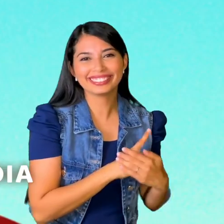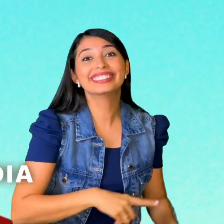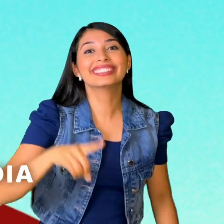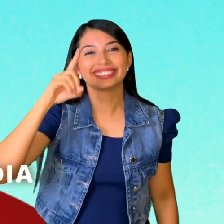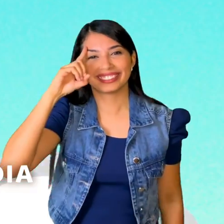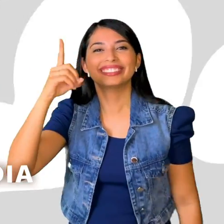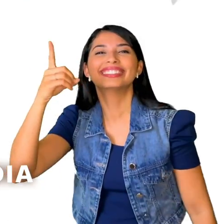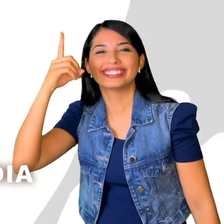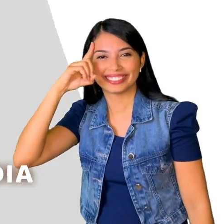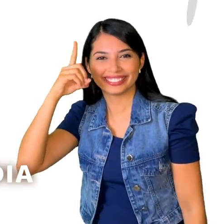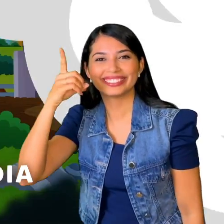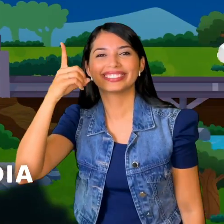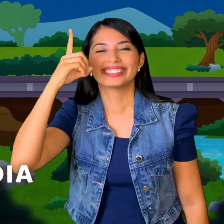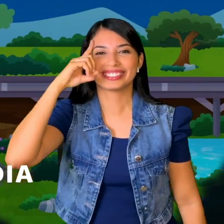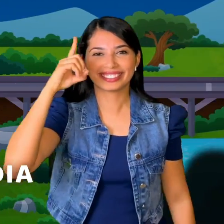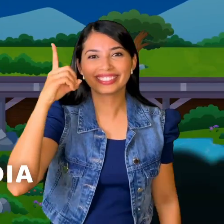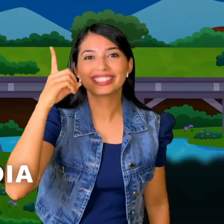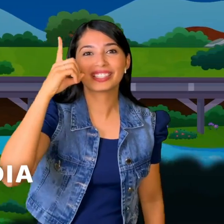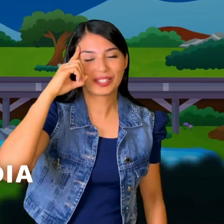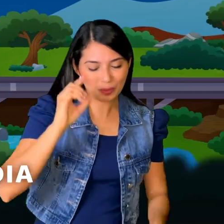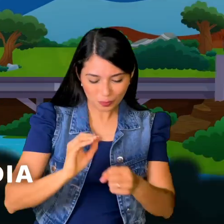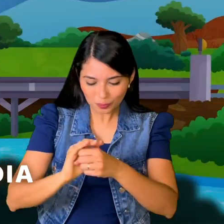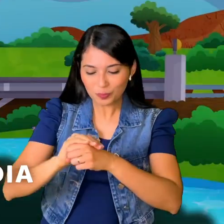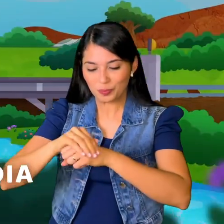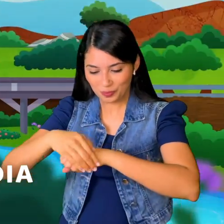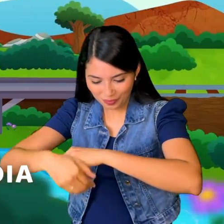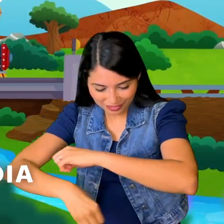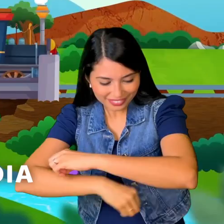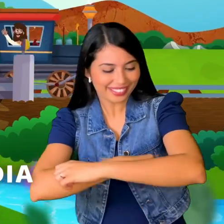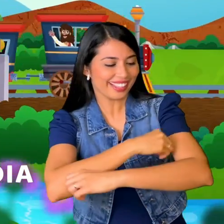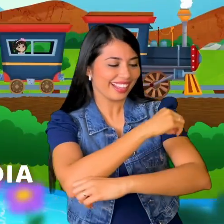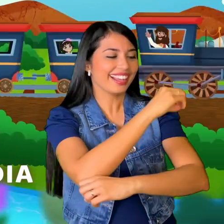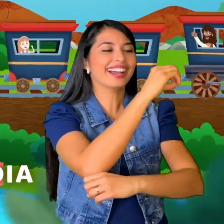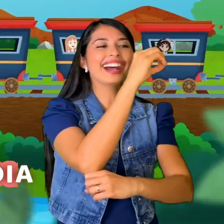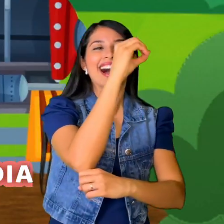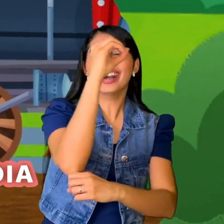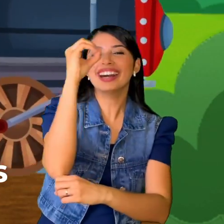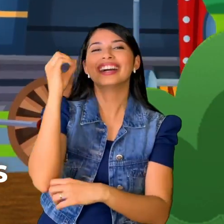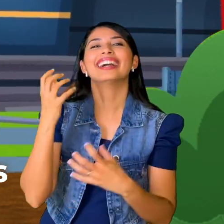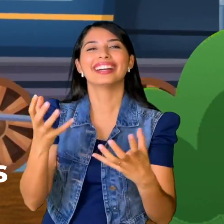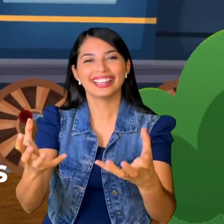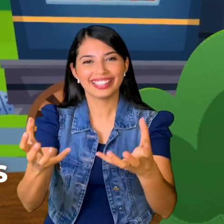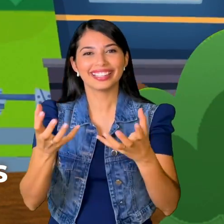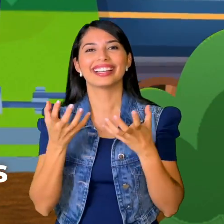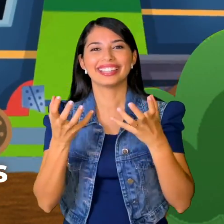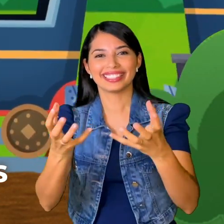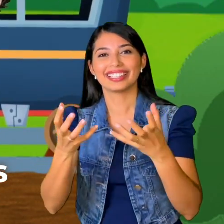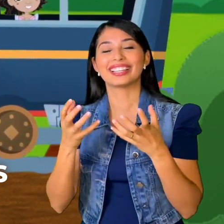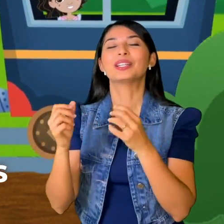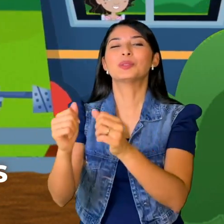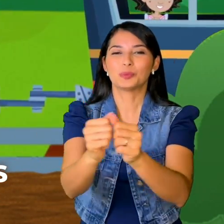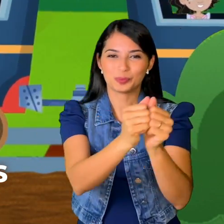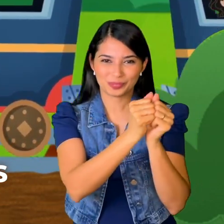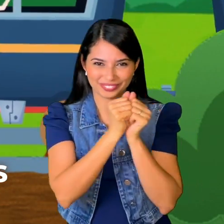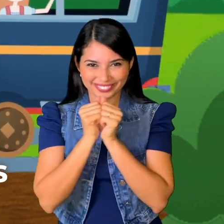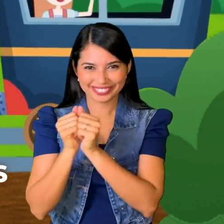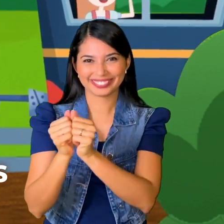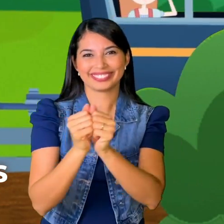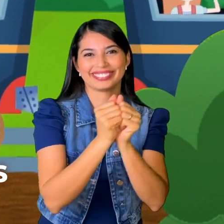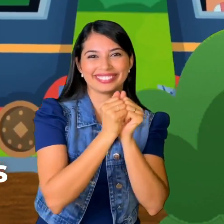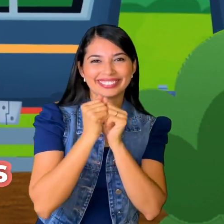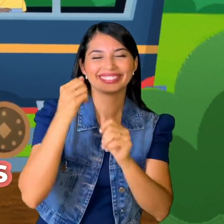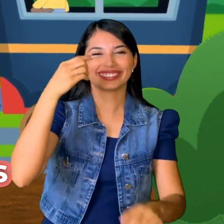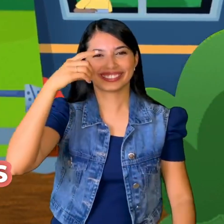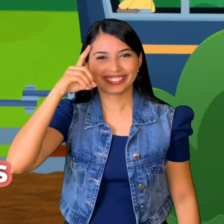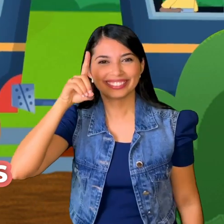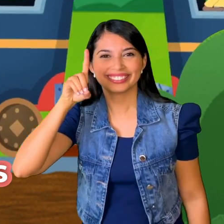Todos os dias De noite ou de dia Eu quero caminhar com